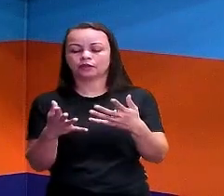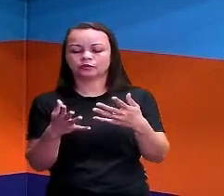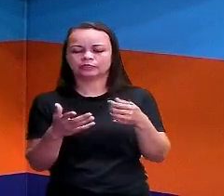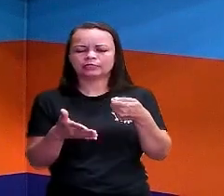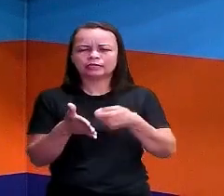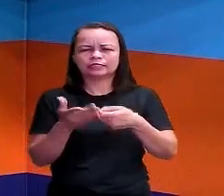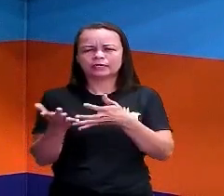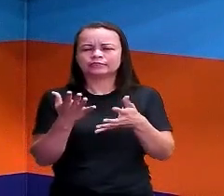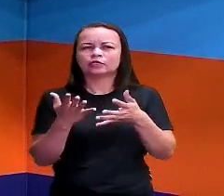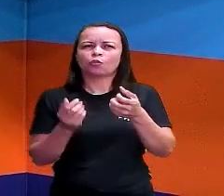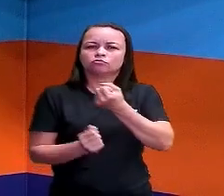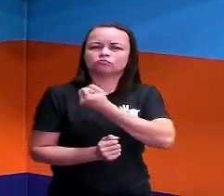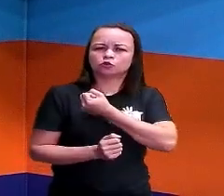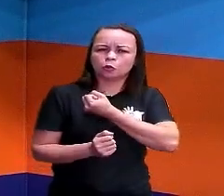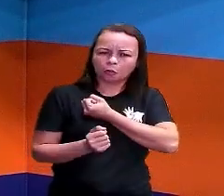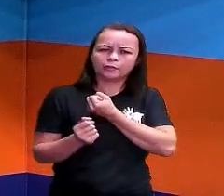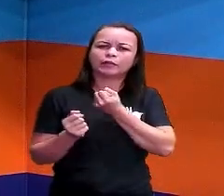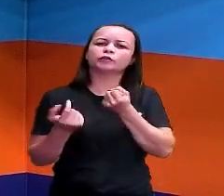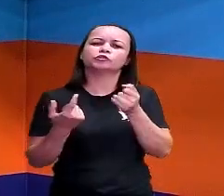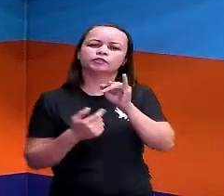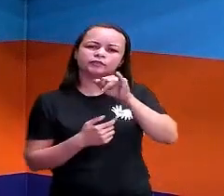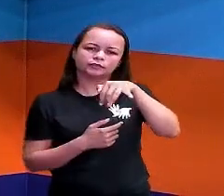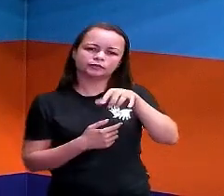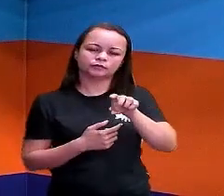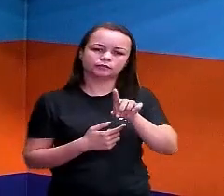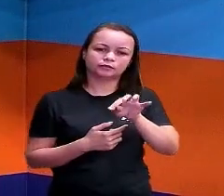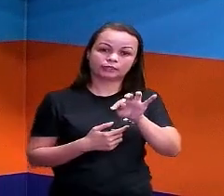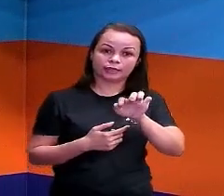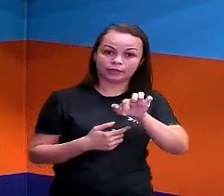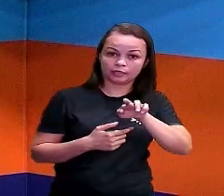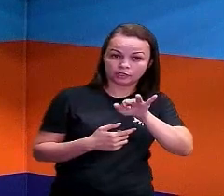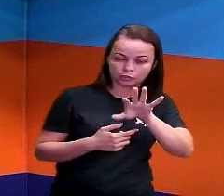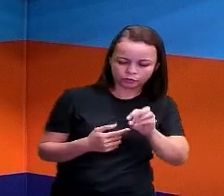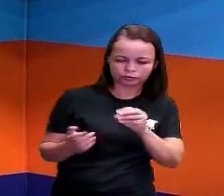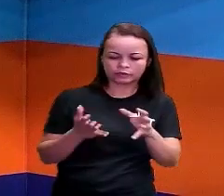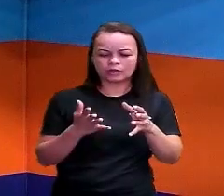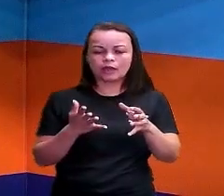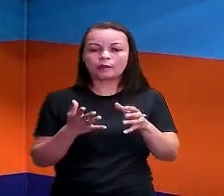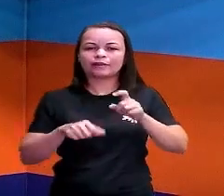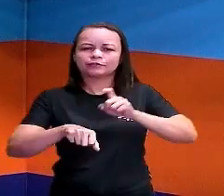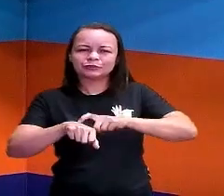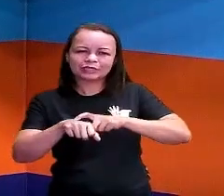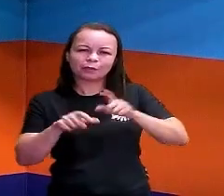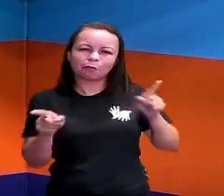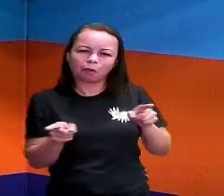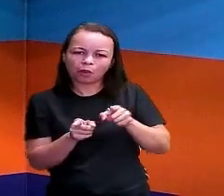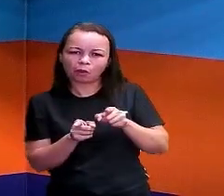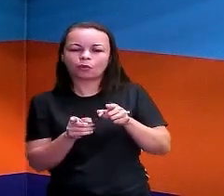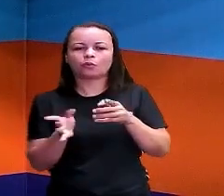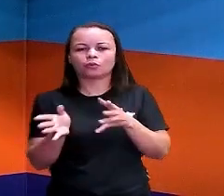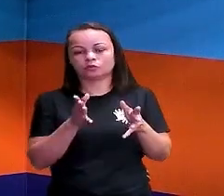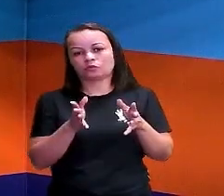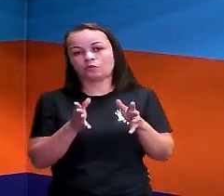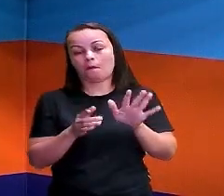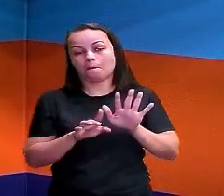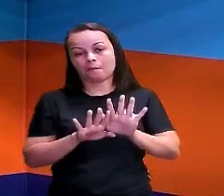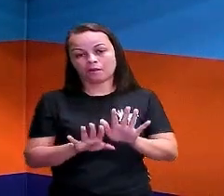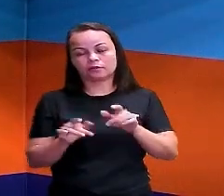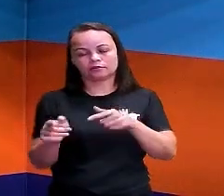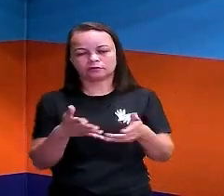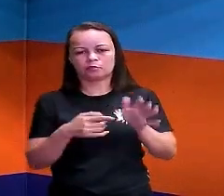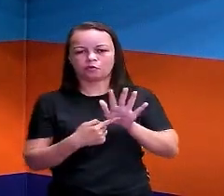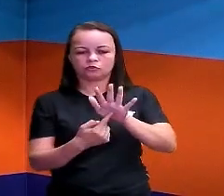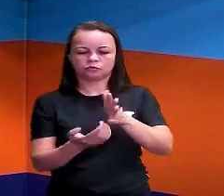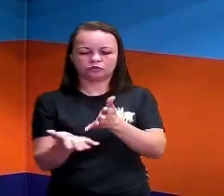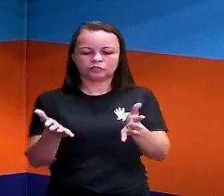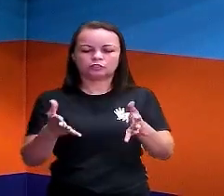números inteiros, né? Mas o tempo é muito curto, então eu vou trazer aí números naturais, o conjunto